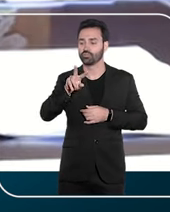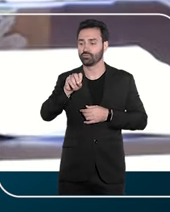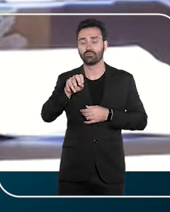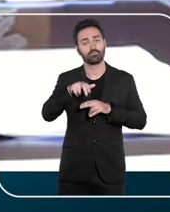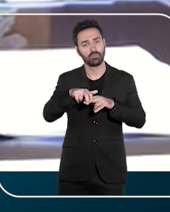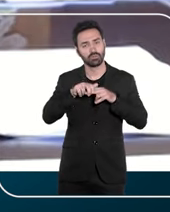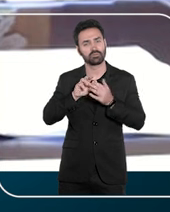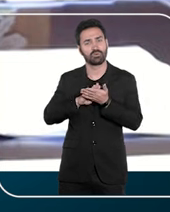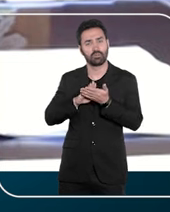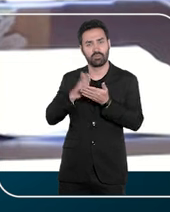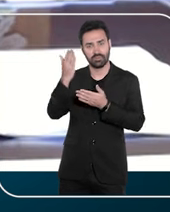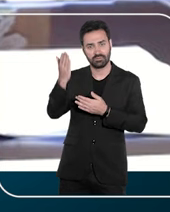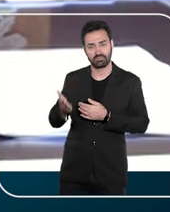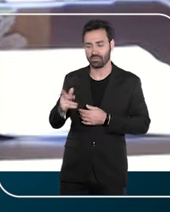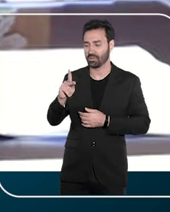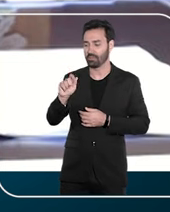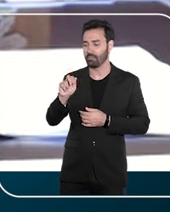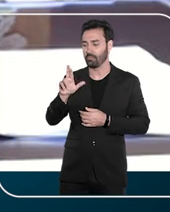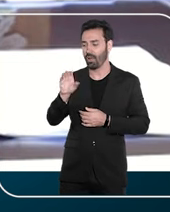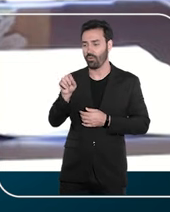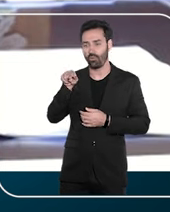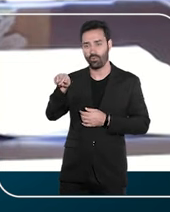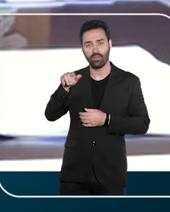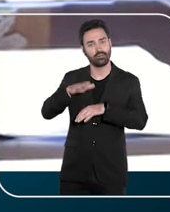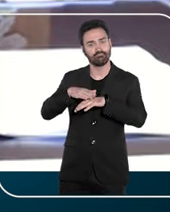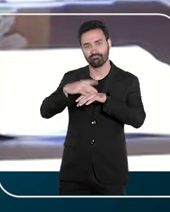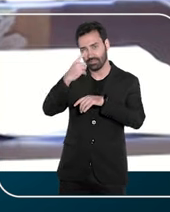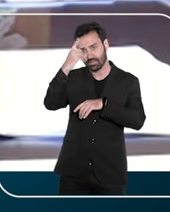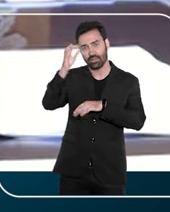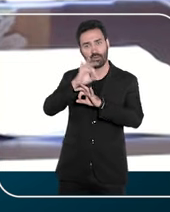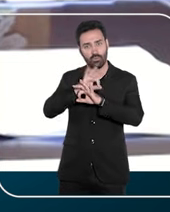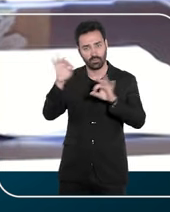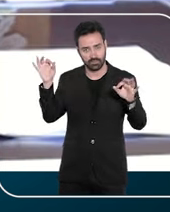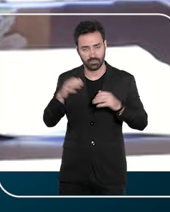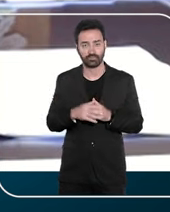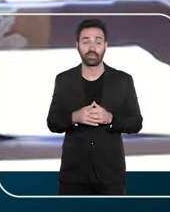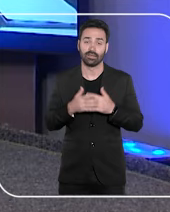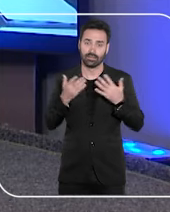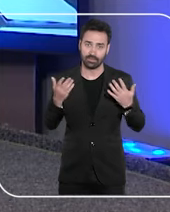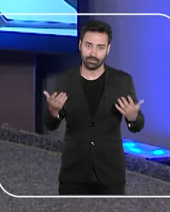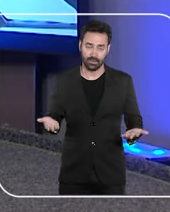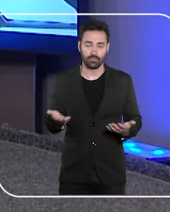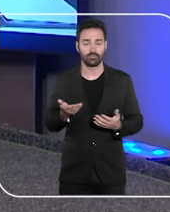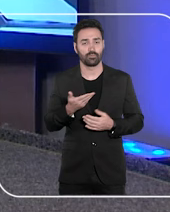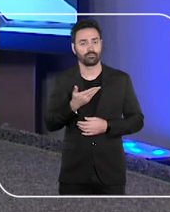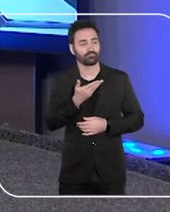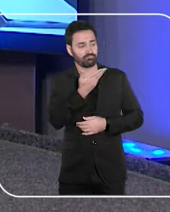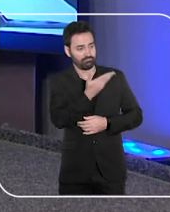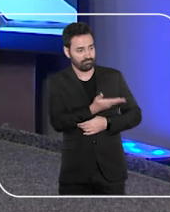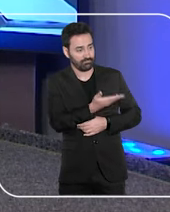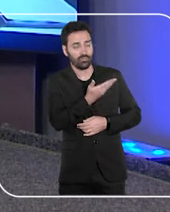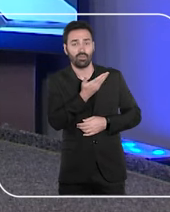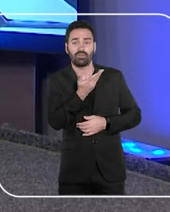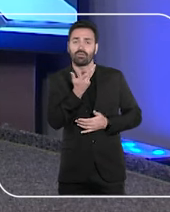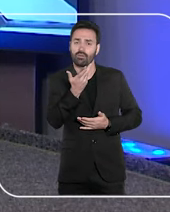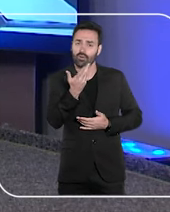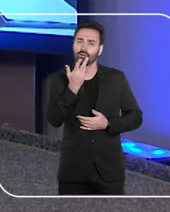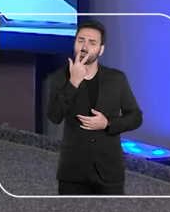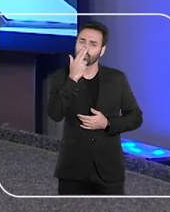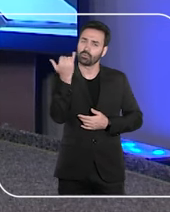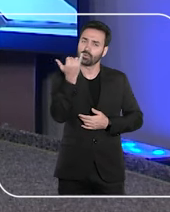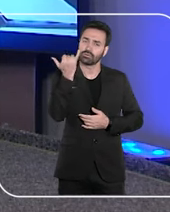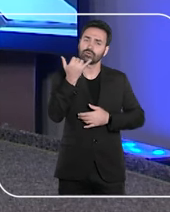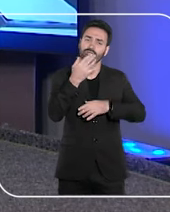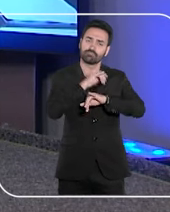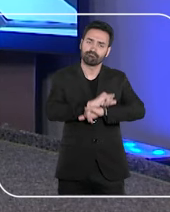Tarso Vieira San Severino. Eu queria deixar isso registrado, jornalista Ricardo. Eu acho muito importante para que se saiba